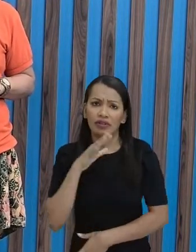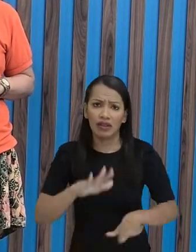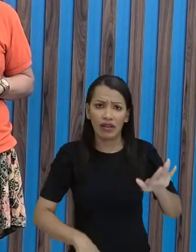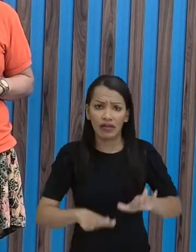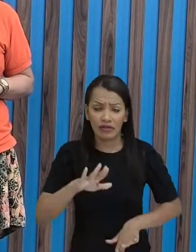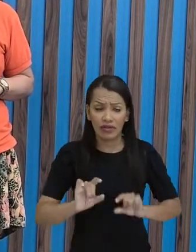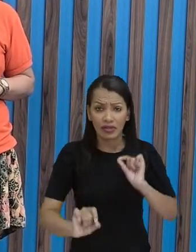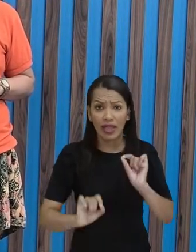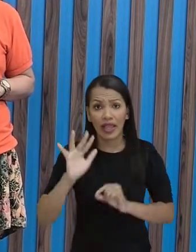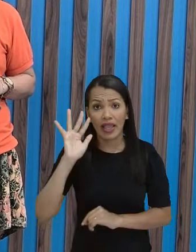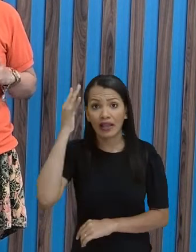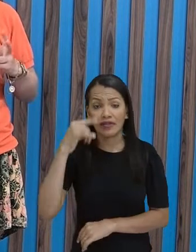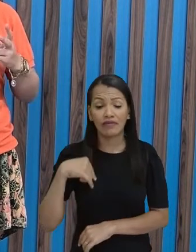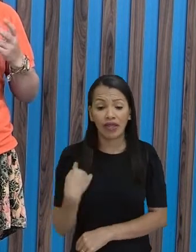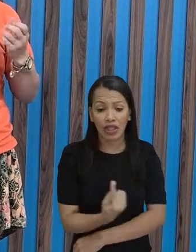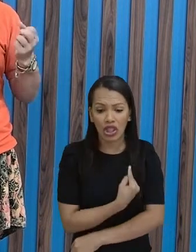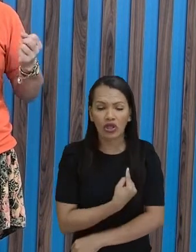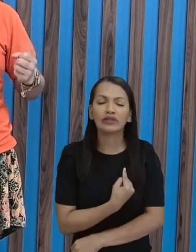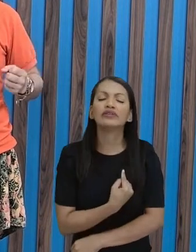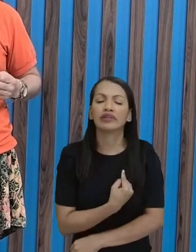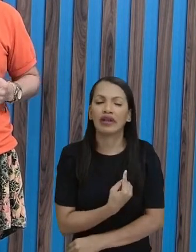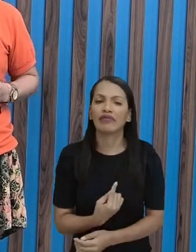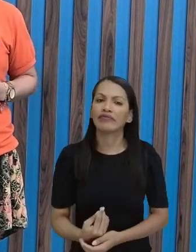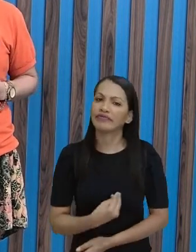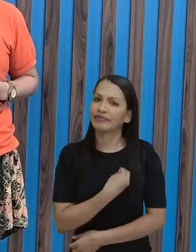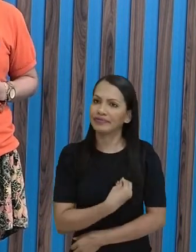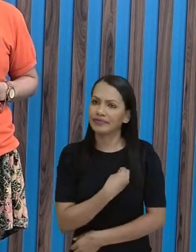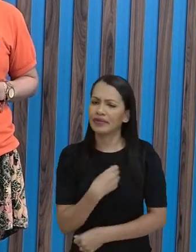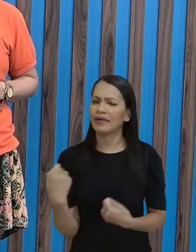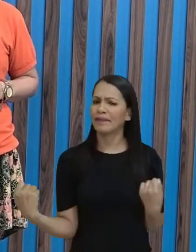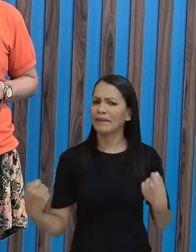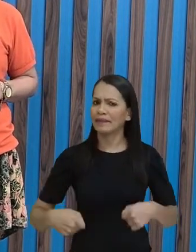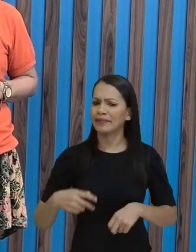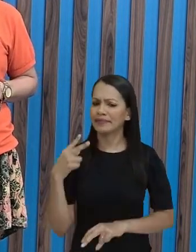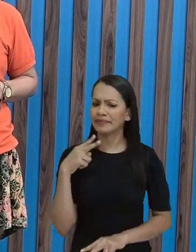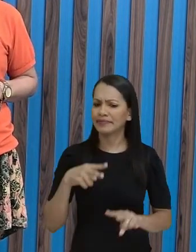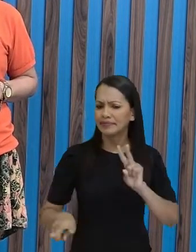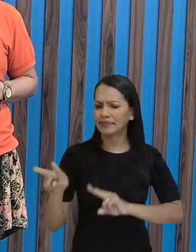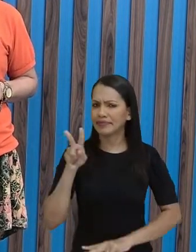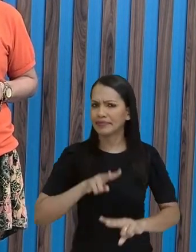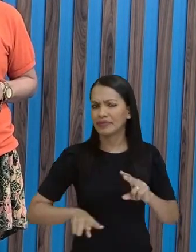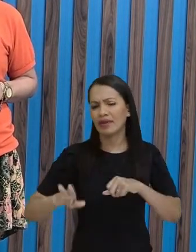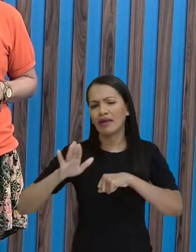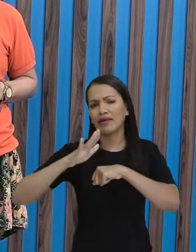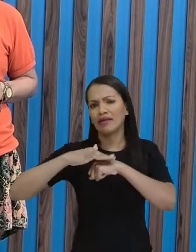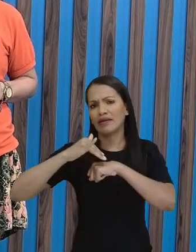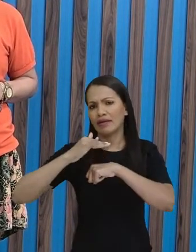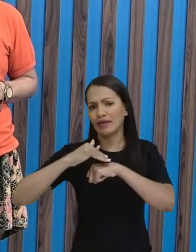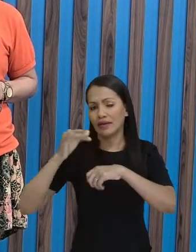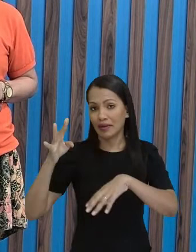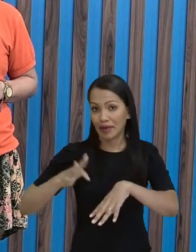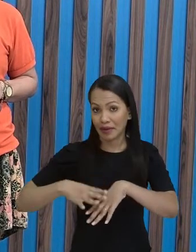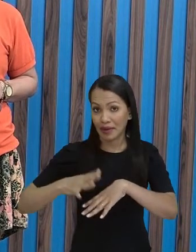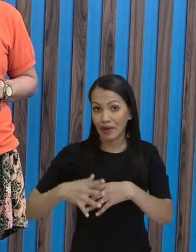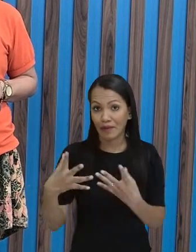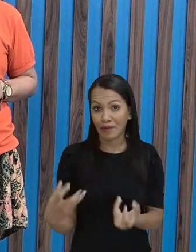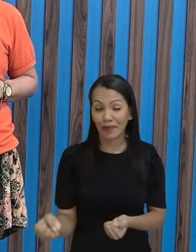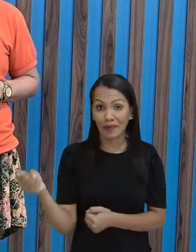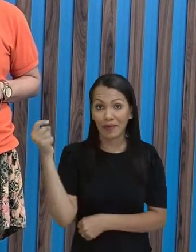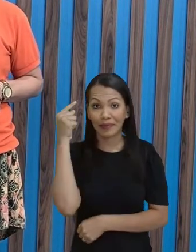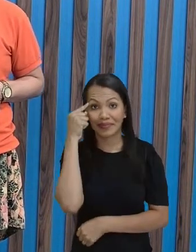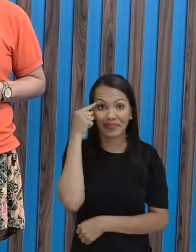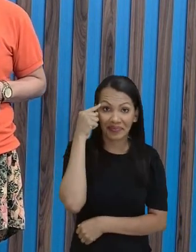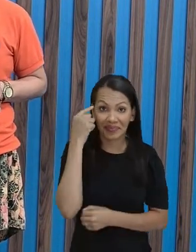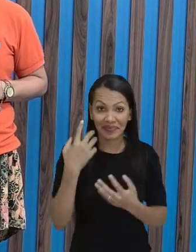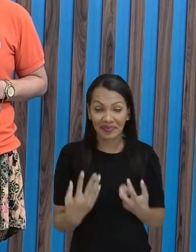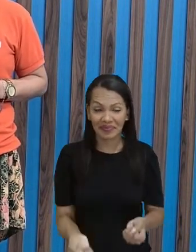a nossa vida. A gente precisa ter um olhar carinhoso com a matemática, que ela é carinhosa conosco. Vamos pensar um pouquinho?